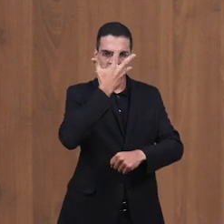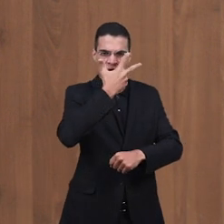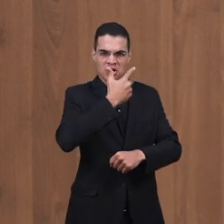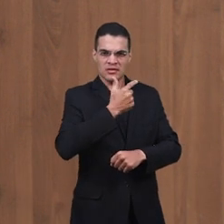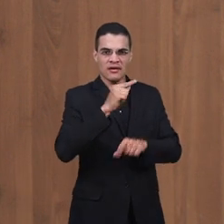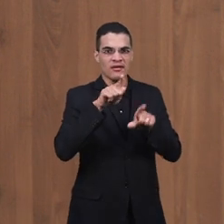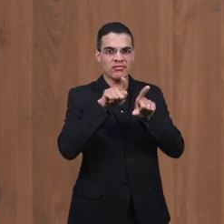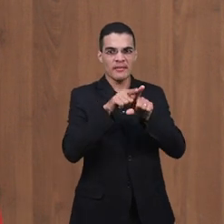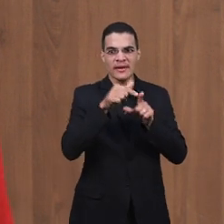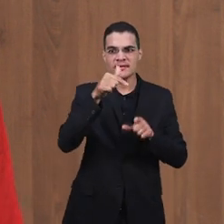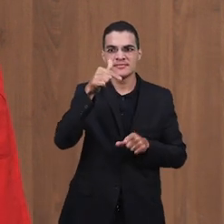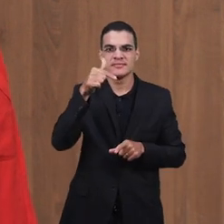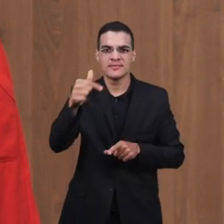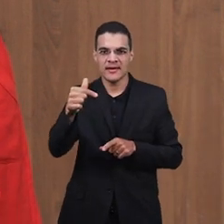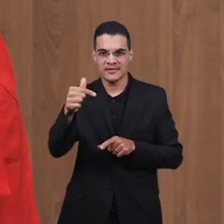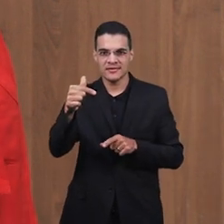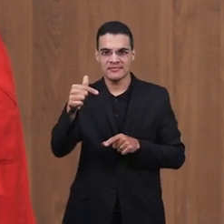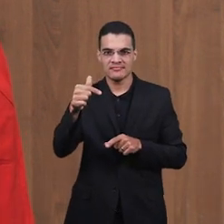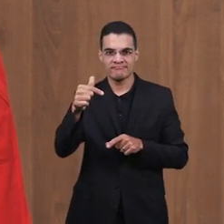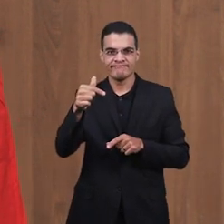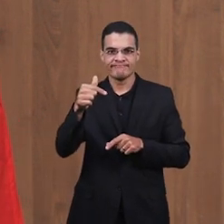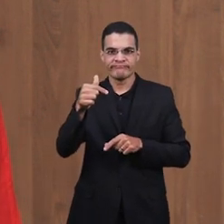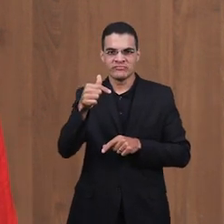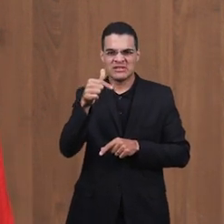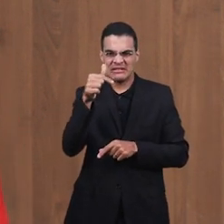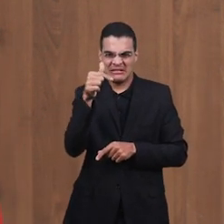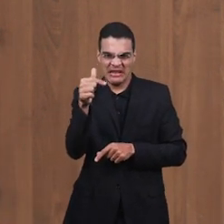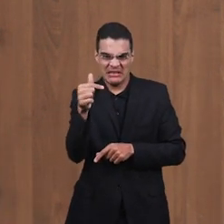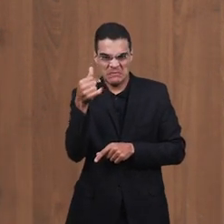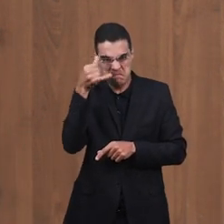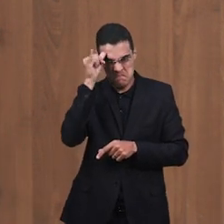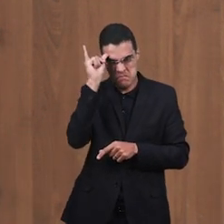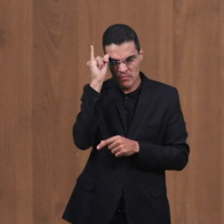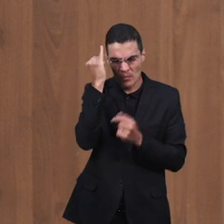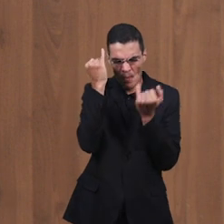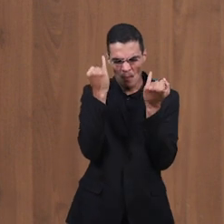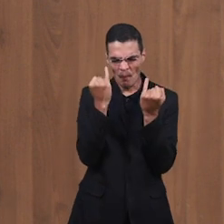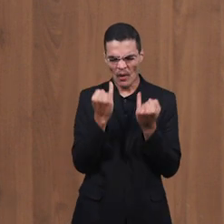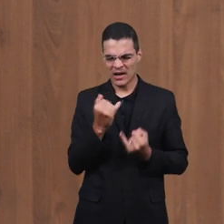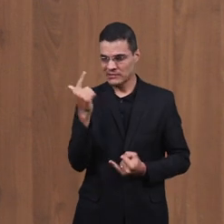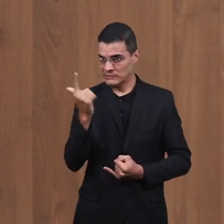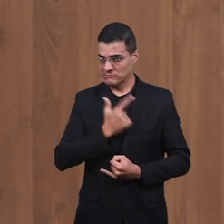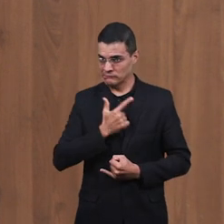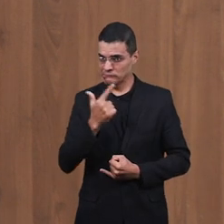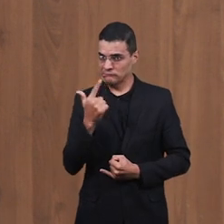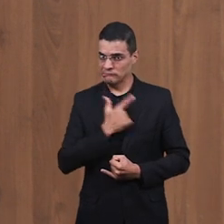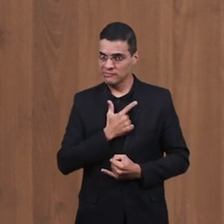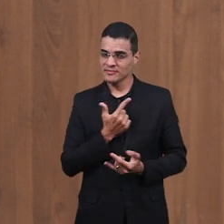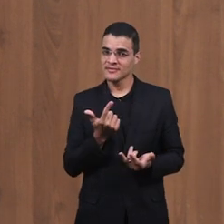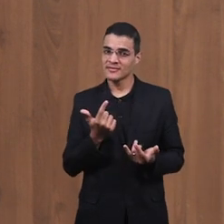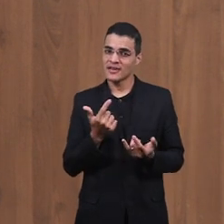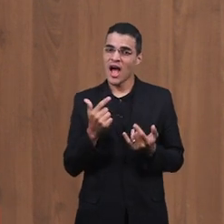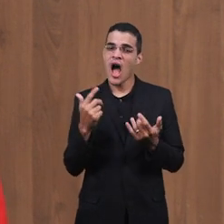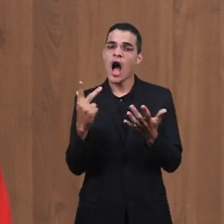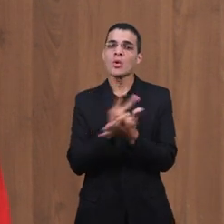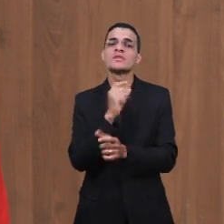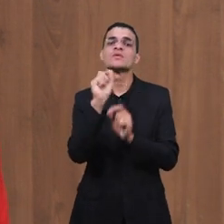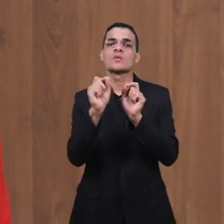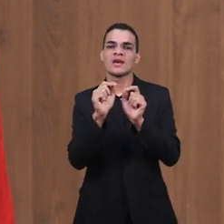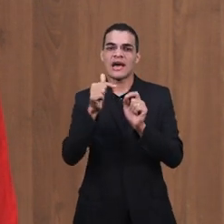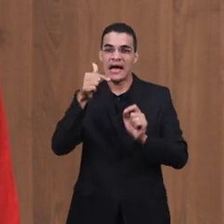bonitas. E saíam também 7 vacas magras e feias. Aconteceu que